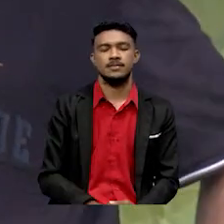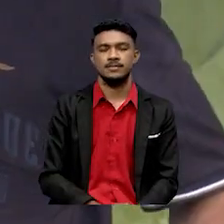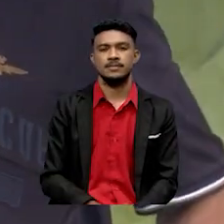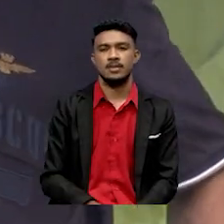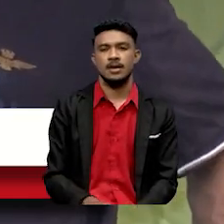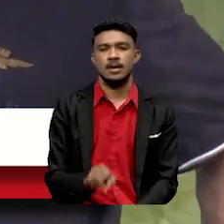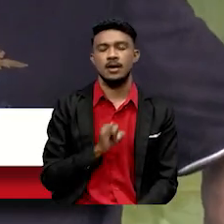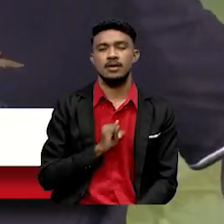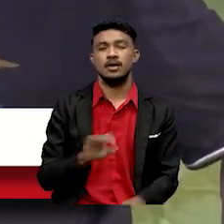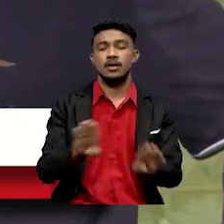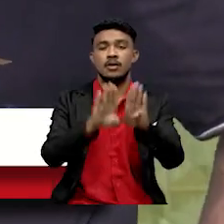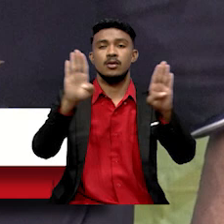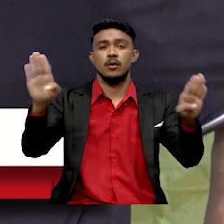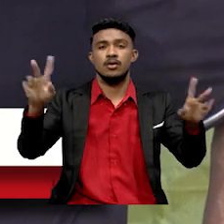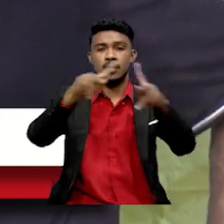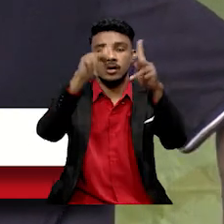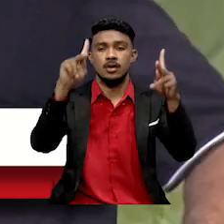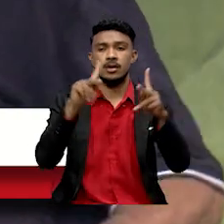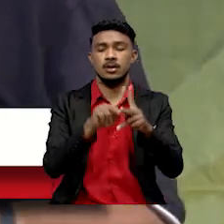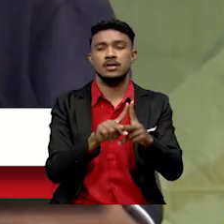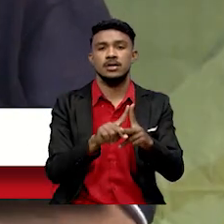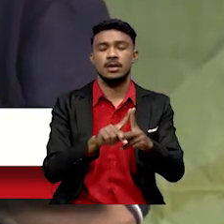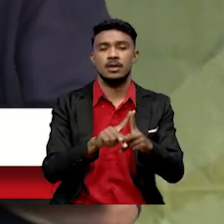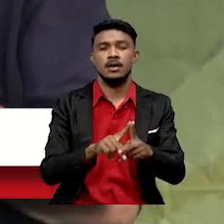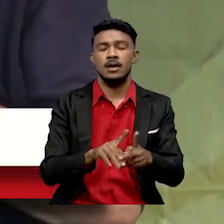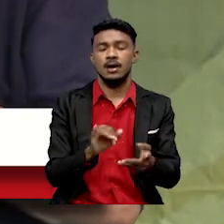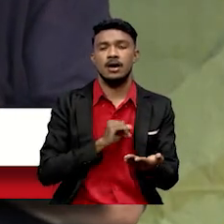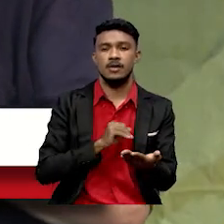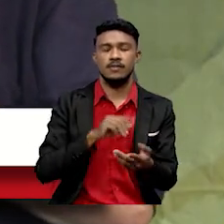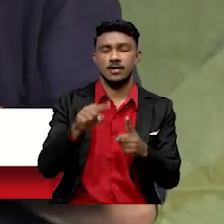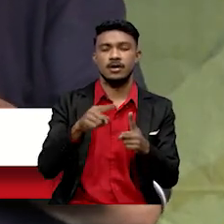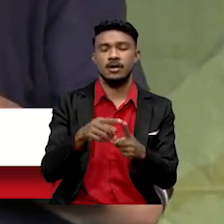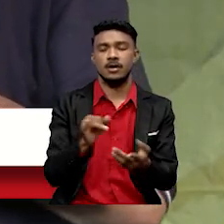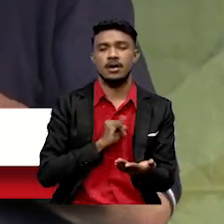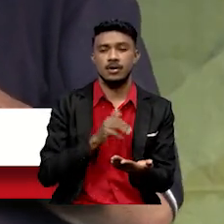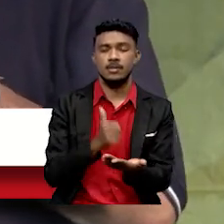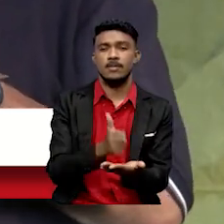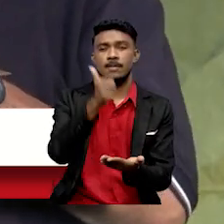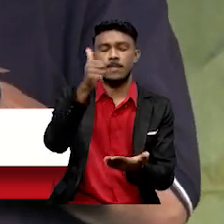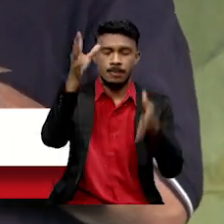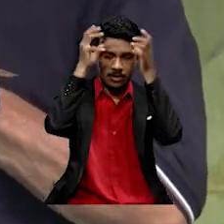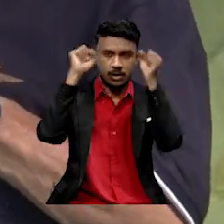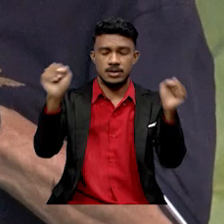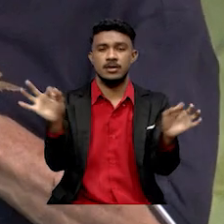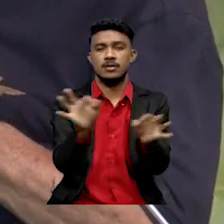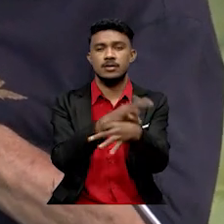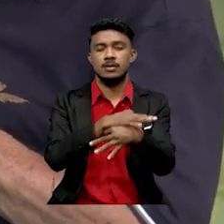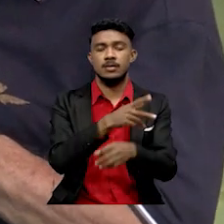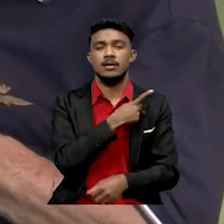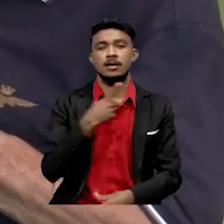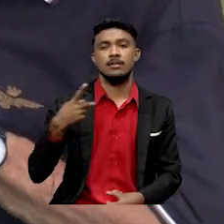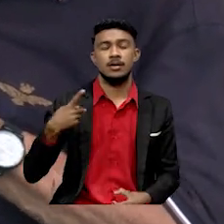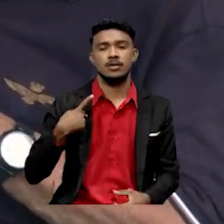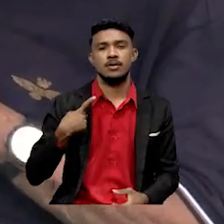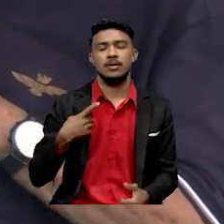ao se loque crise, se ao a presidente, a lei presidente, se dissolve quedas parlamento.